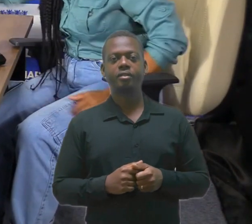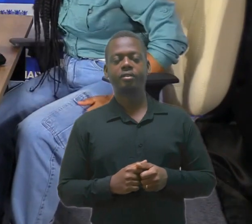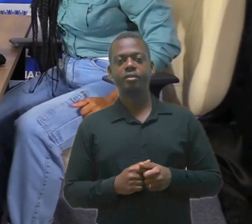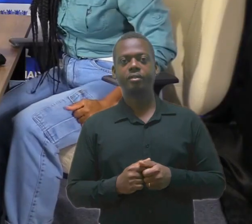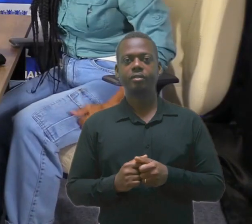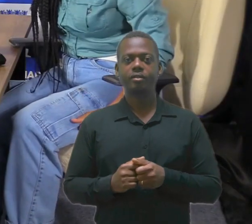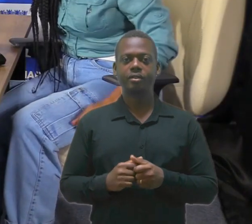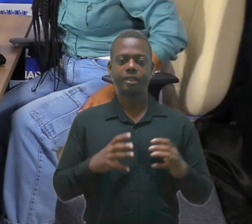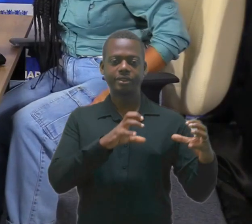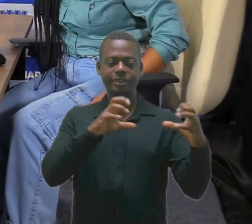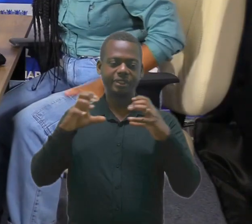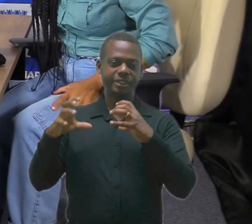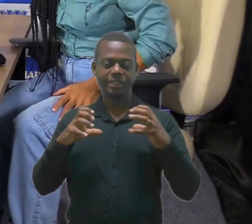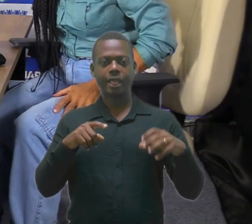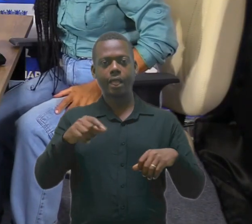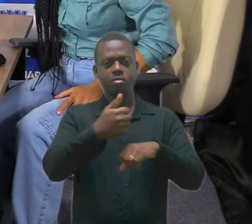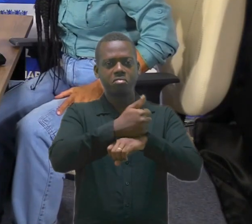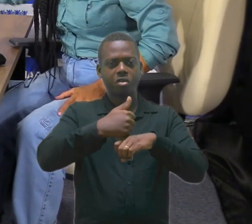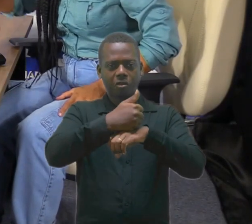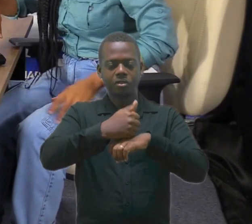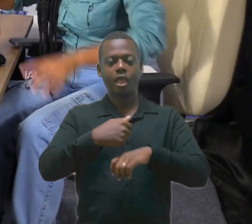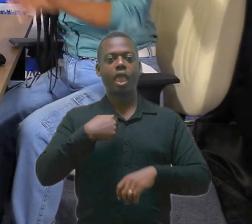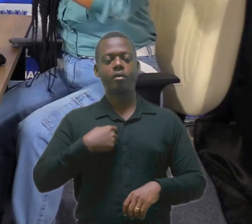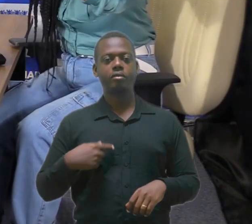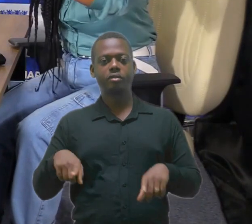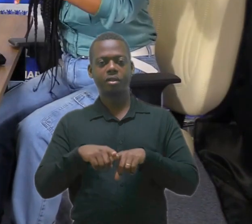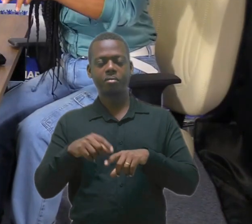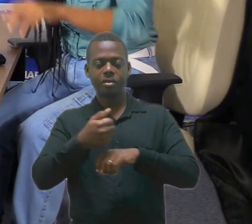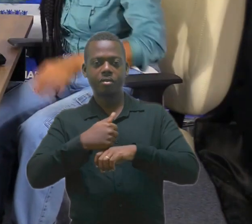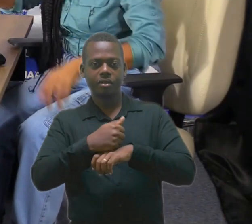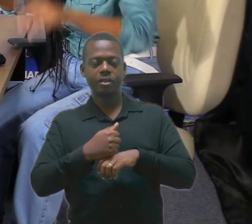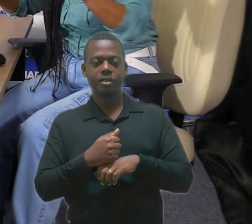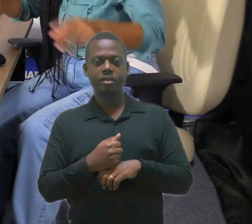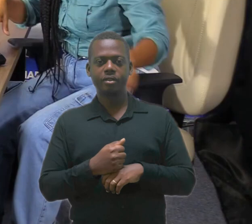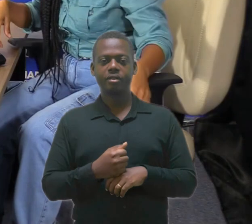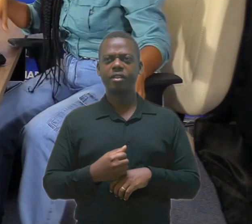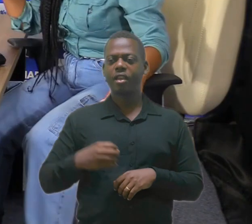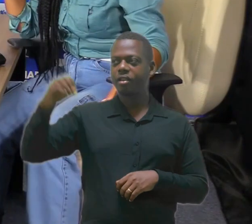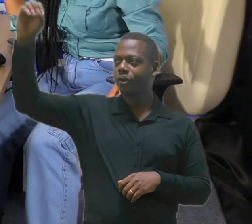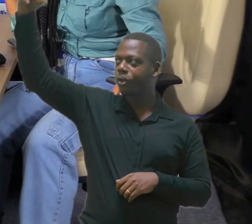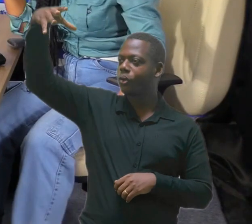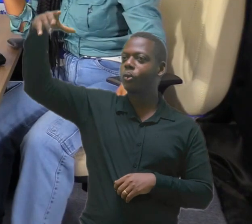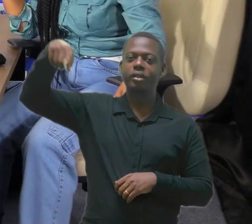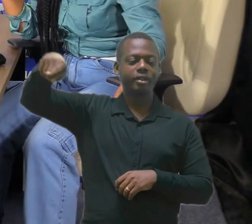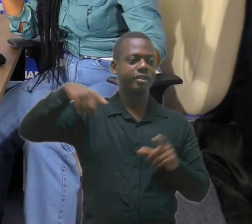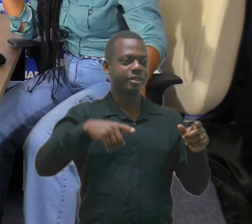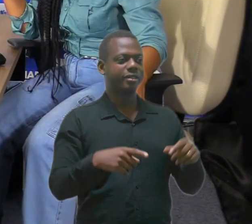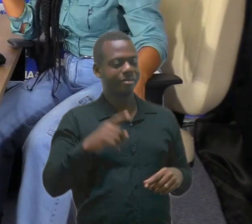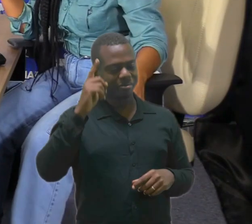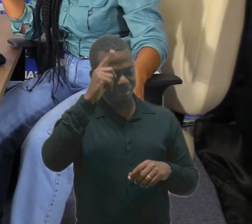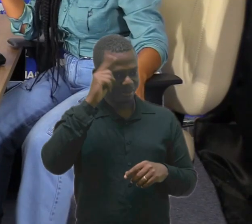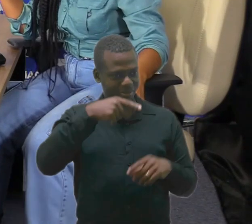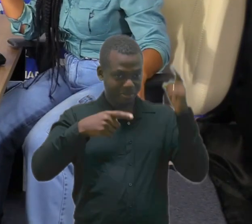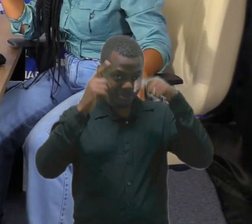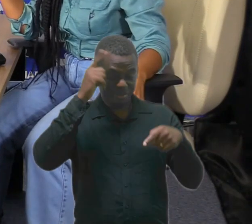Tati. Mas porque Davi é muito profissional, eu também. Davi, essa luz aqui, Davi. Bota essa luz aqui, Davi. Mas fizemos vários ajustes. Desafio,